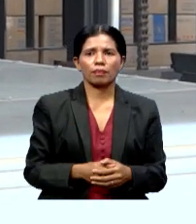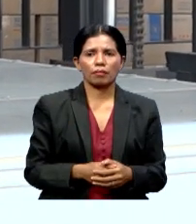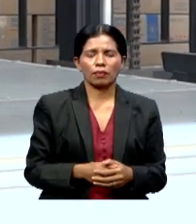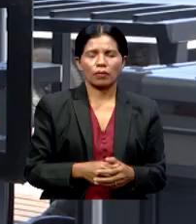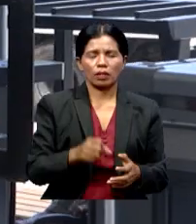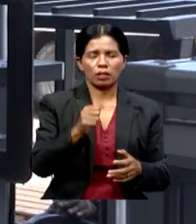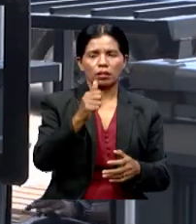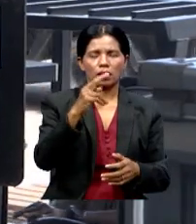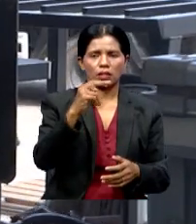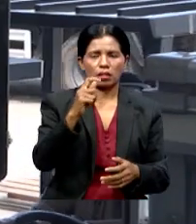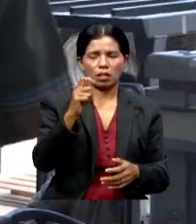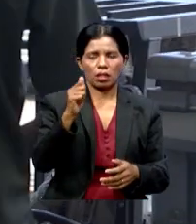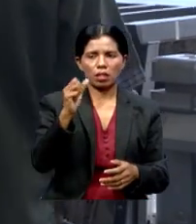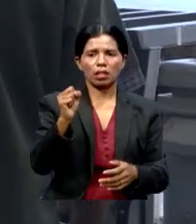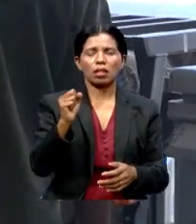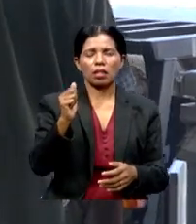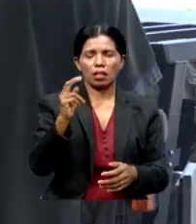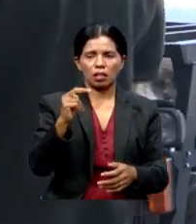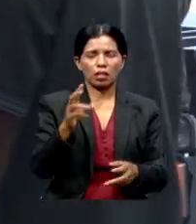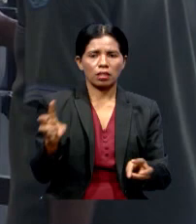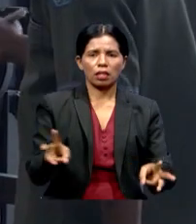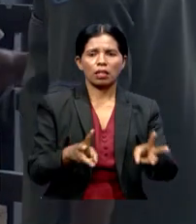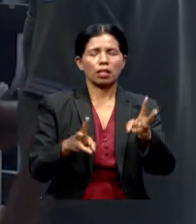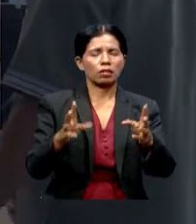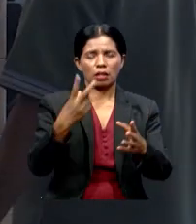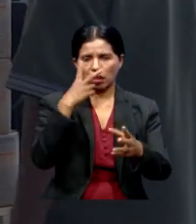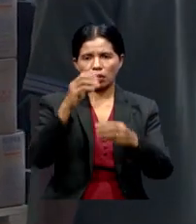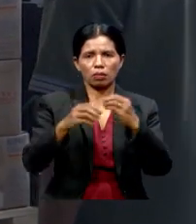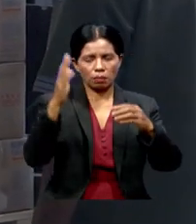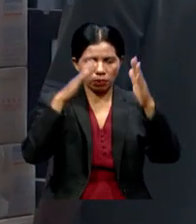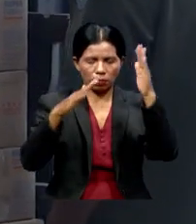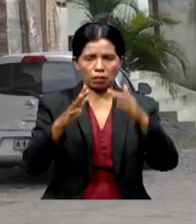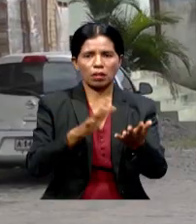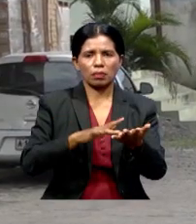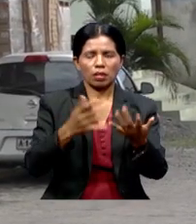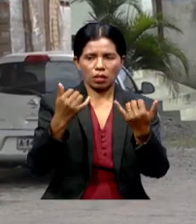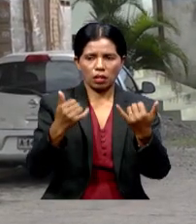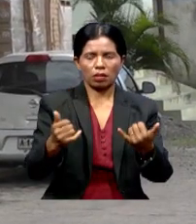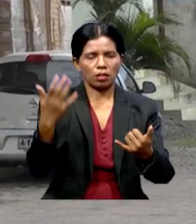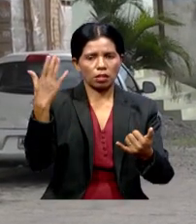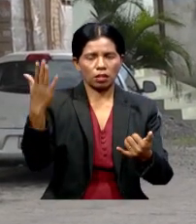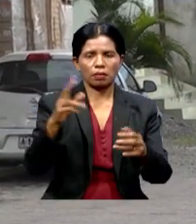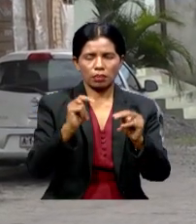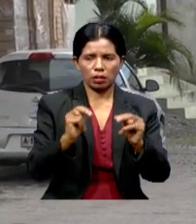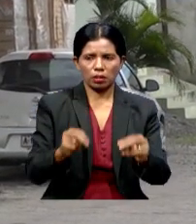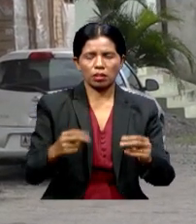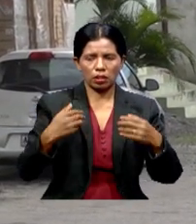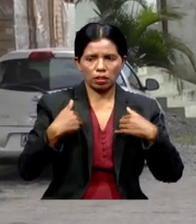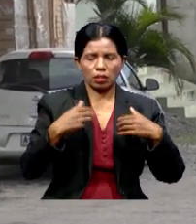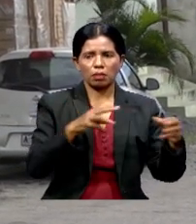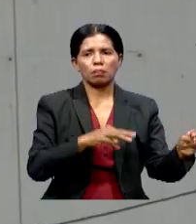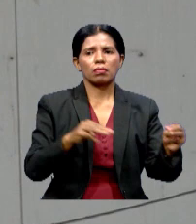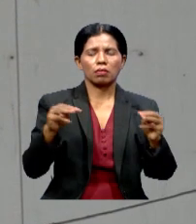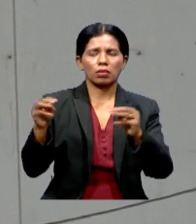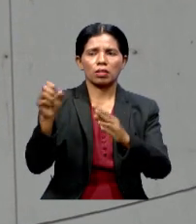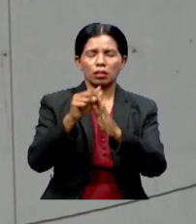Santana Martins sugere dalang atu resolve problema crise ai moruk, nebe daudaung ne acontece, precisa ia mudança ba